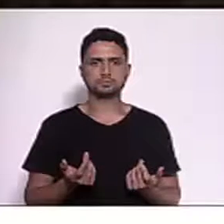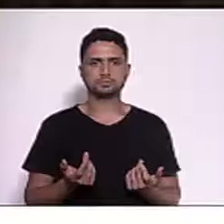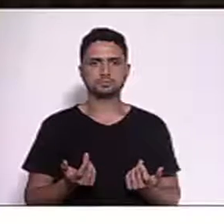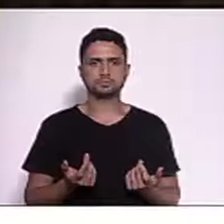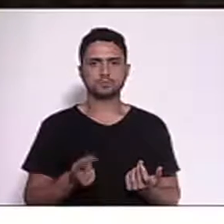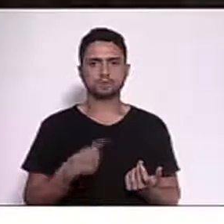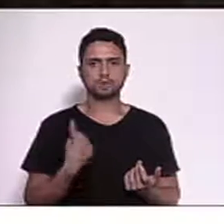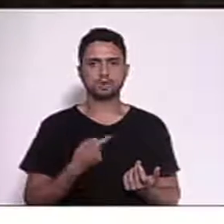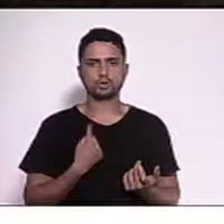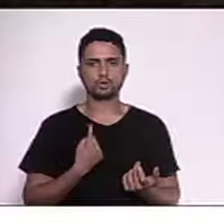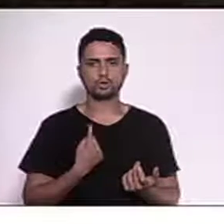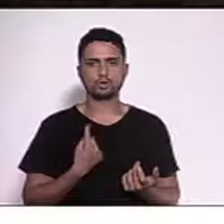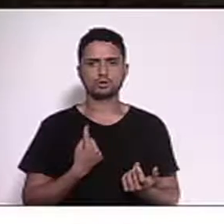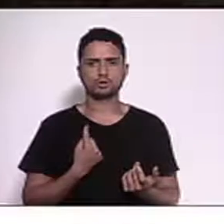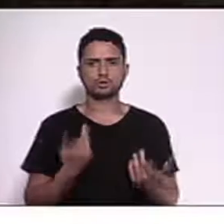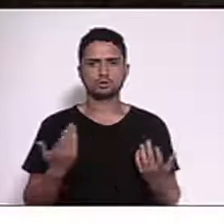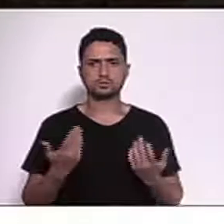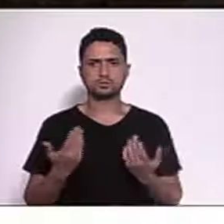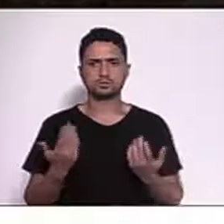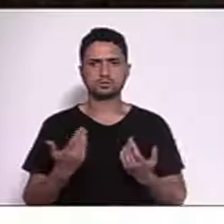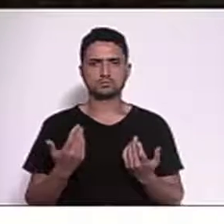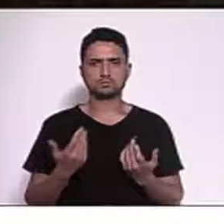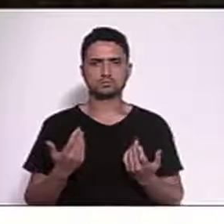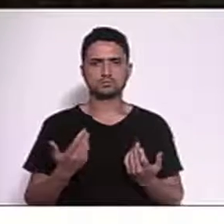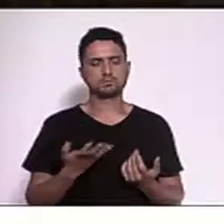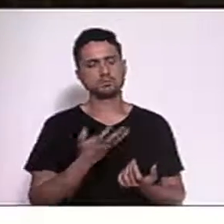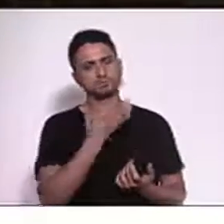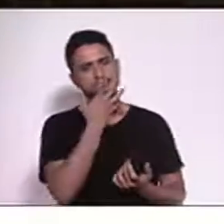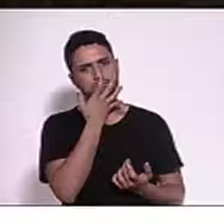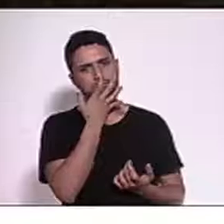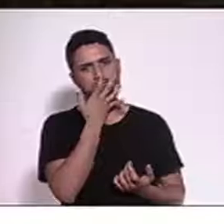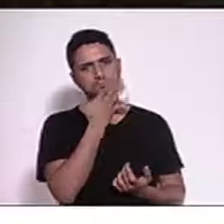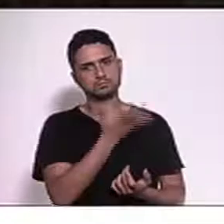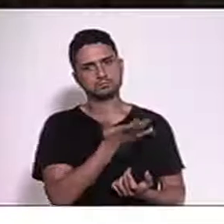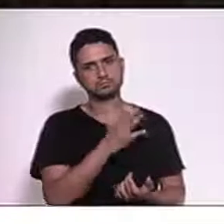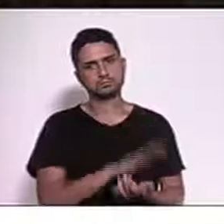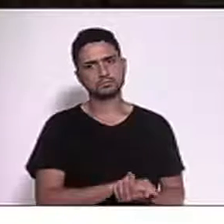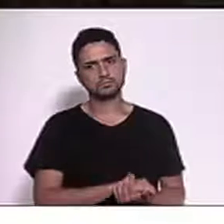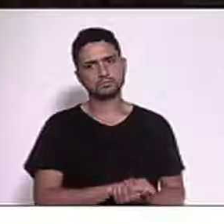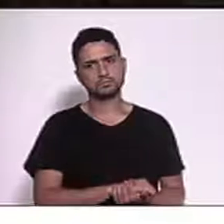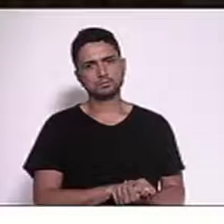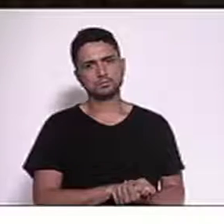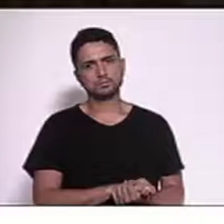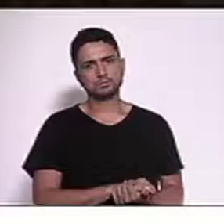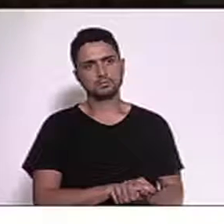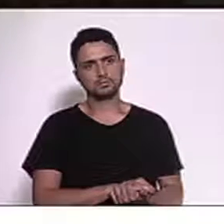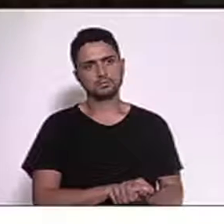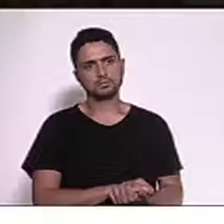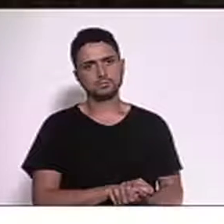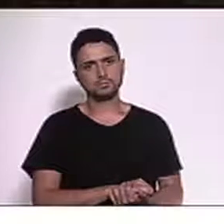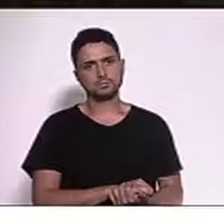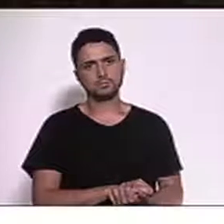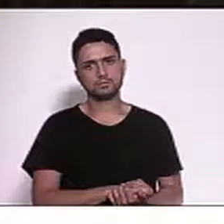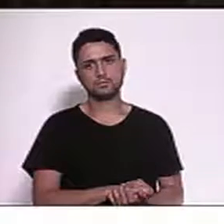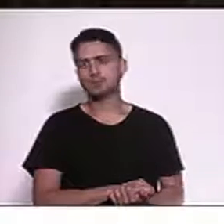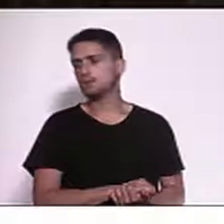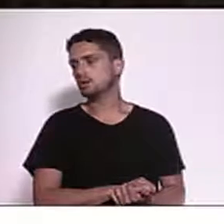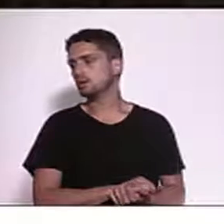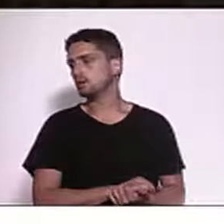nós estamos atualmente assistindo insinuações,